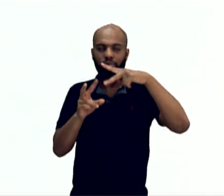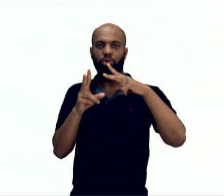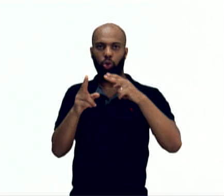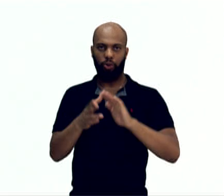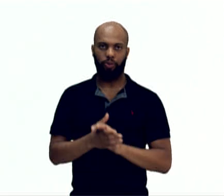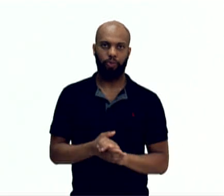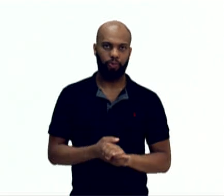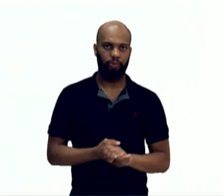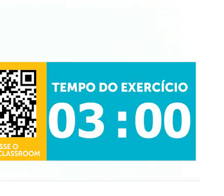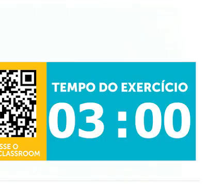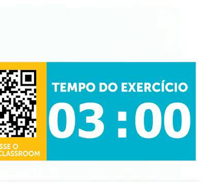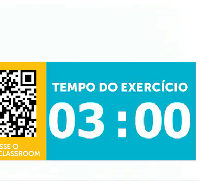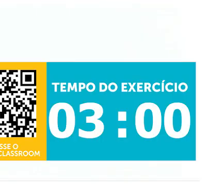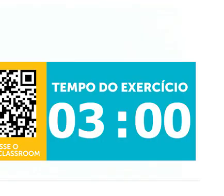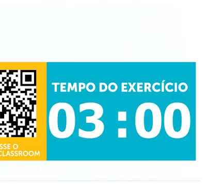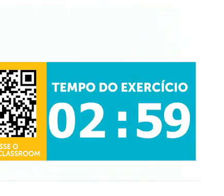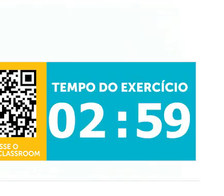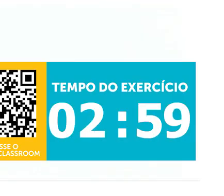pensar.